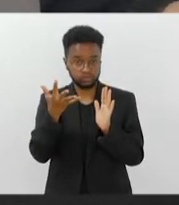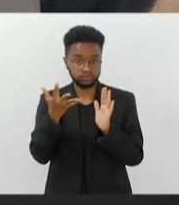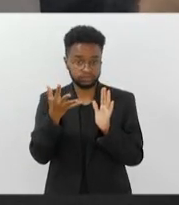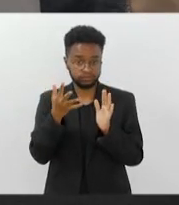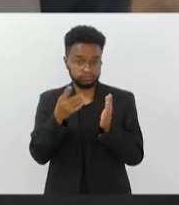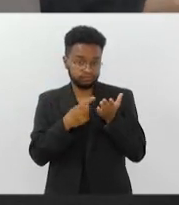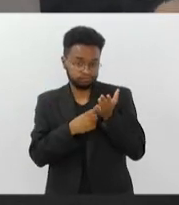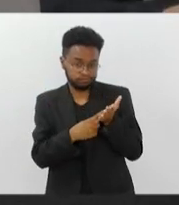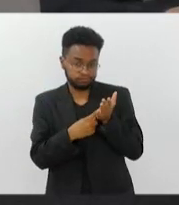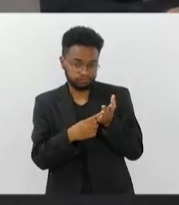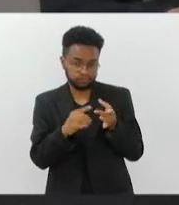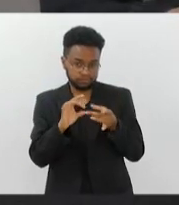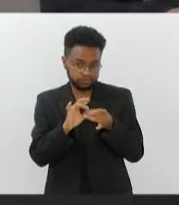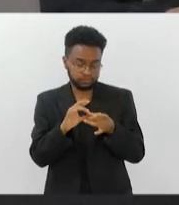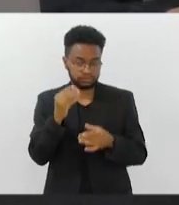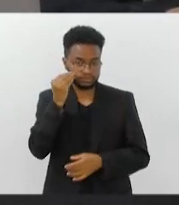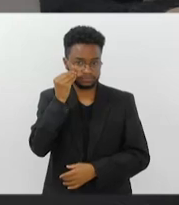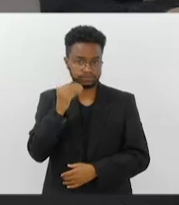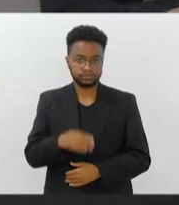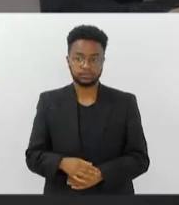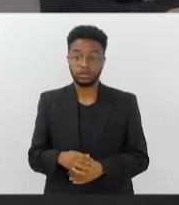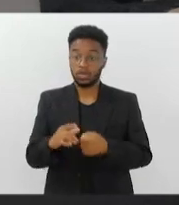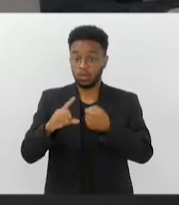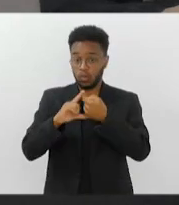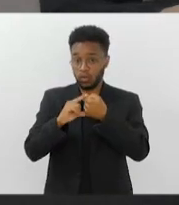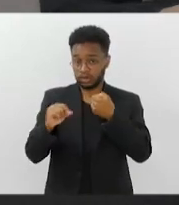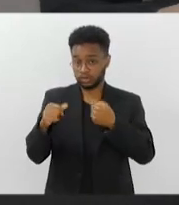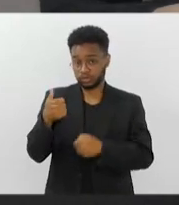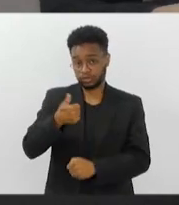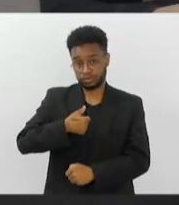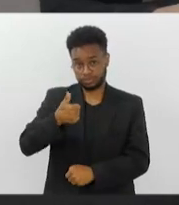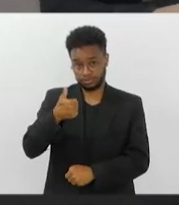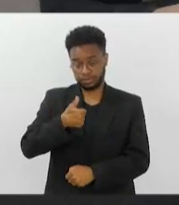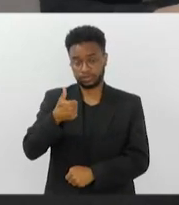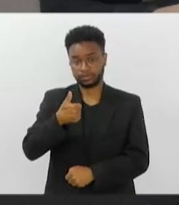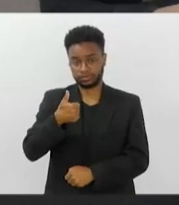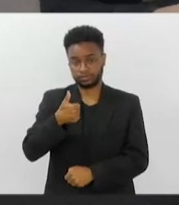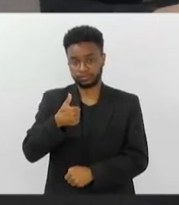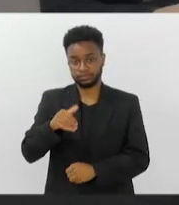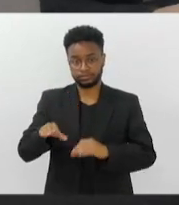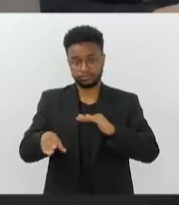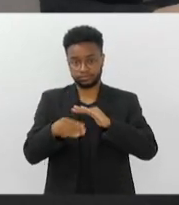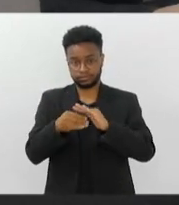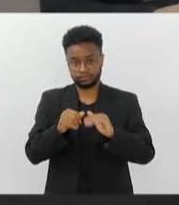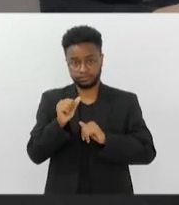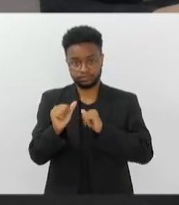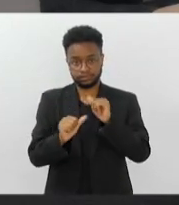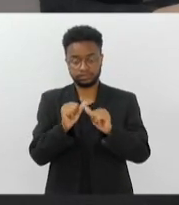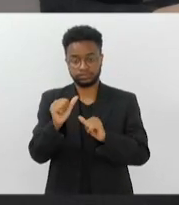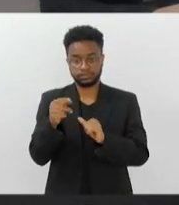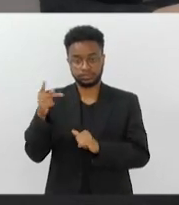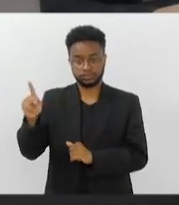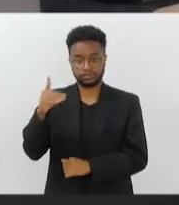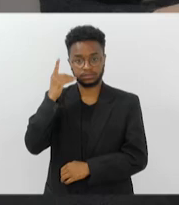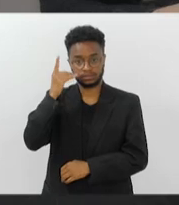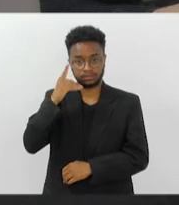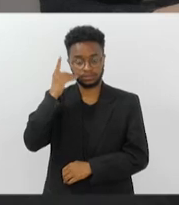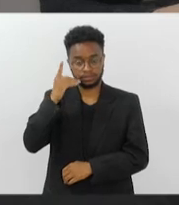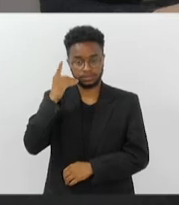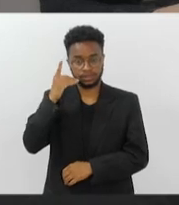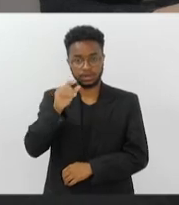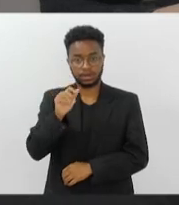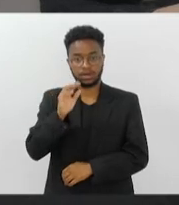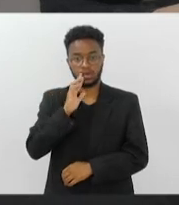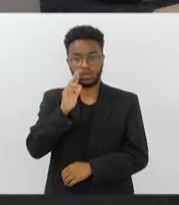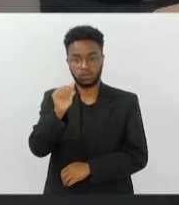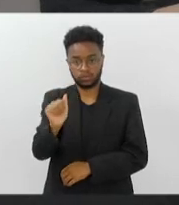conciliadora. O artigo 1º da emenda modificativa do deputado